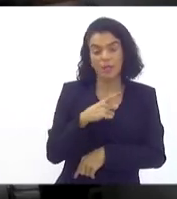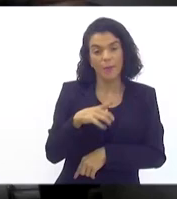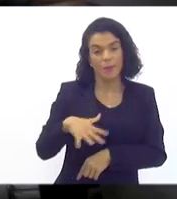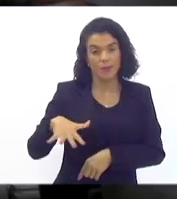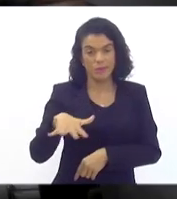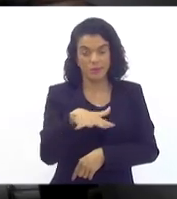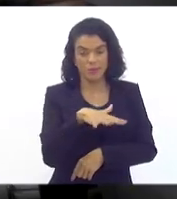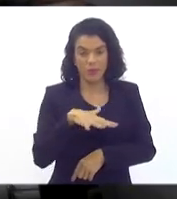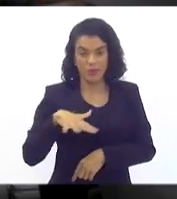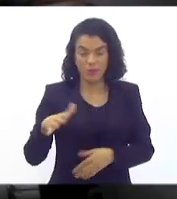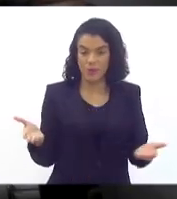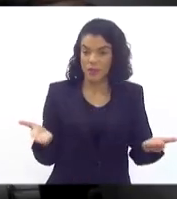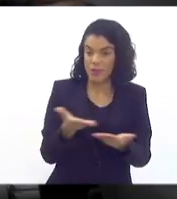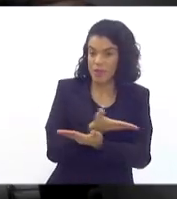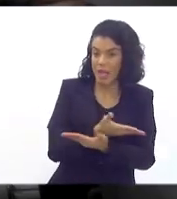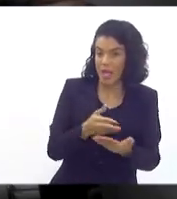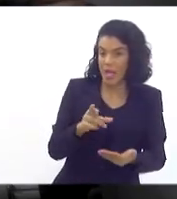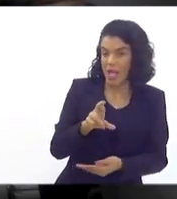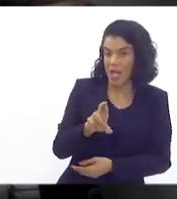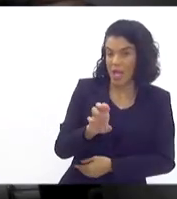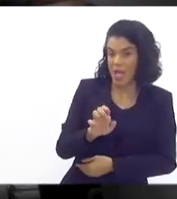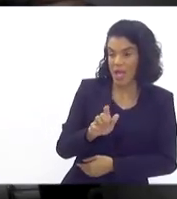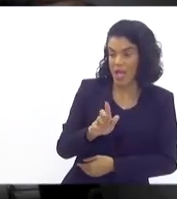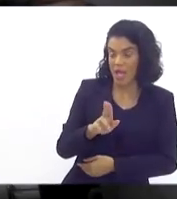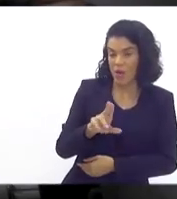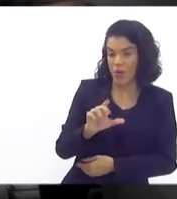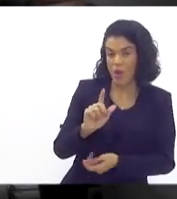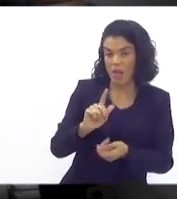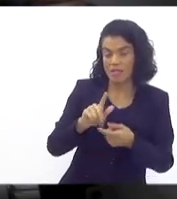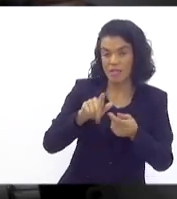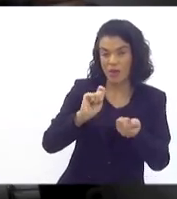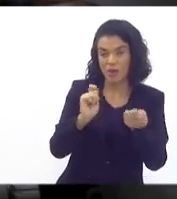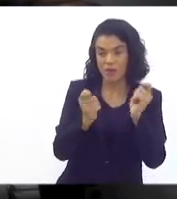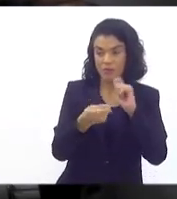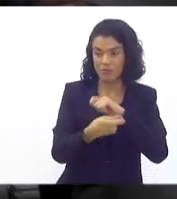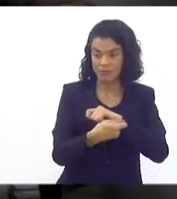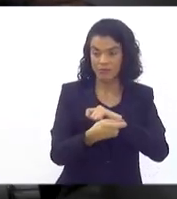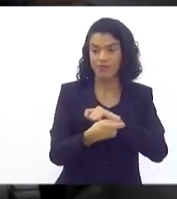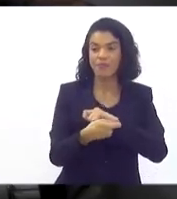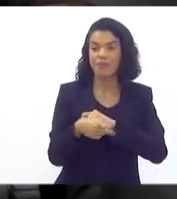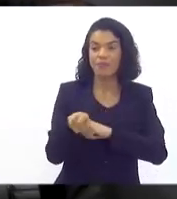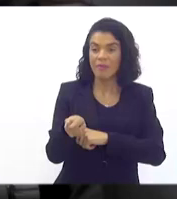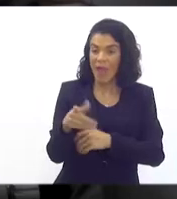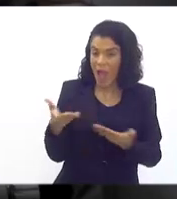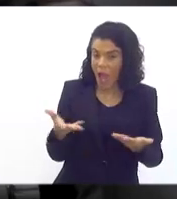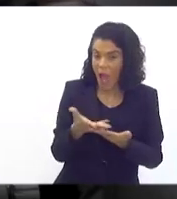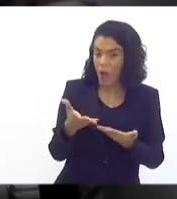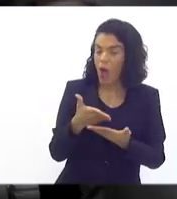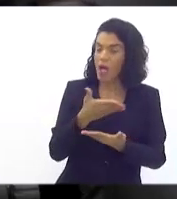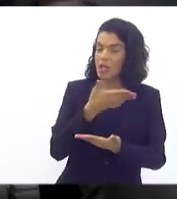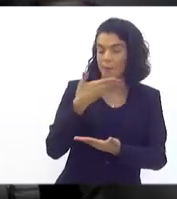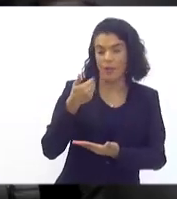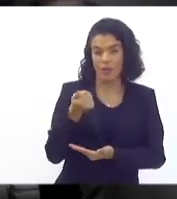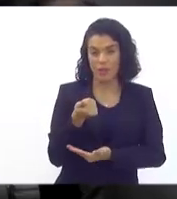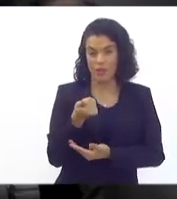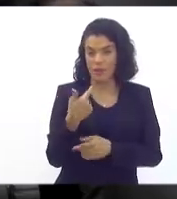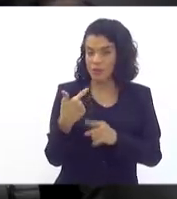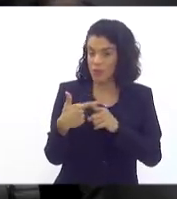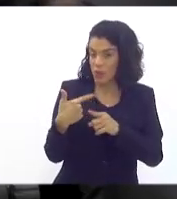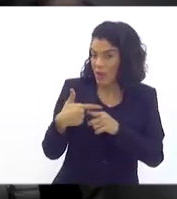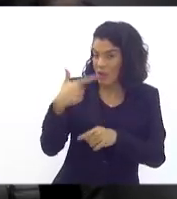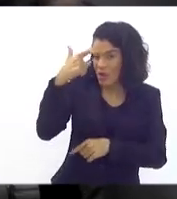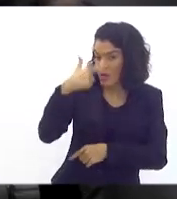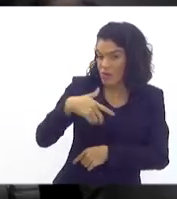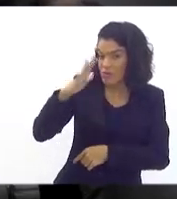da regulação no país se consolidar agora tá começando a se consolidar agora ela está começando a tomar contas eu falo isso pela